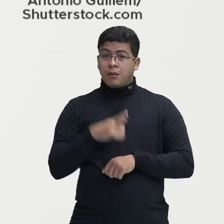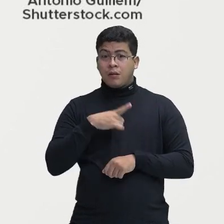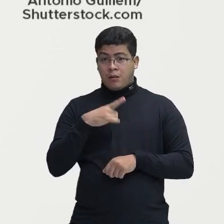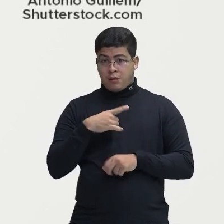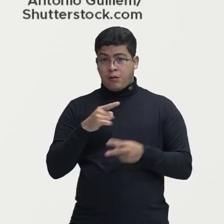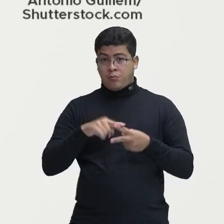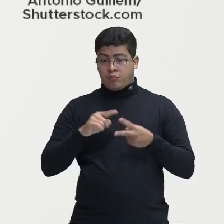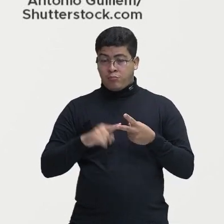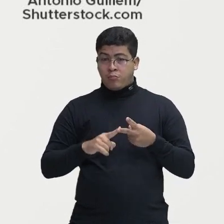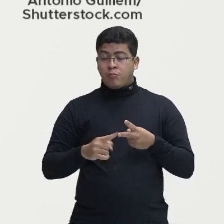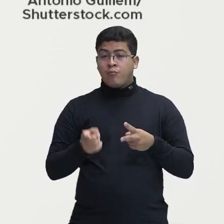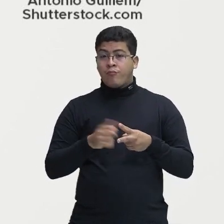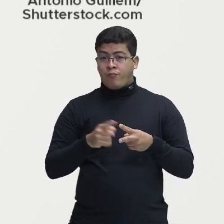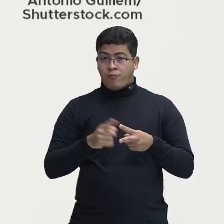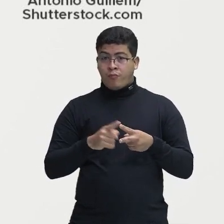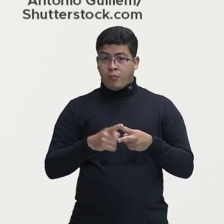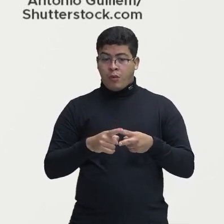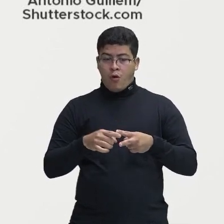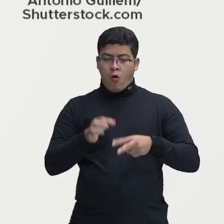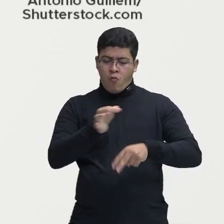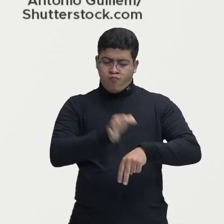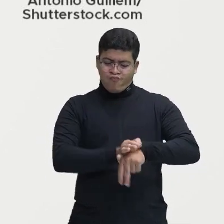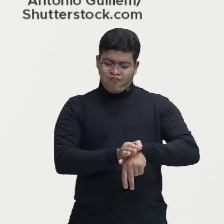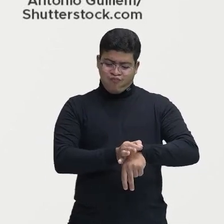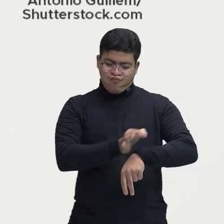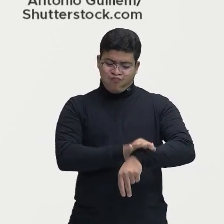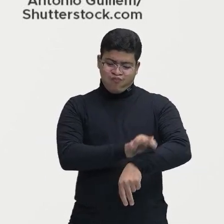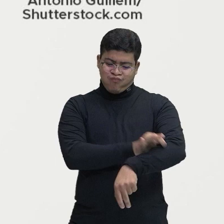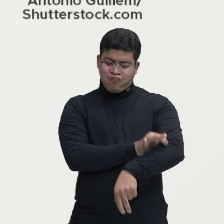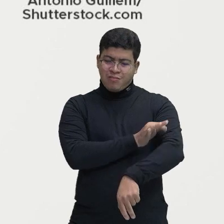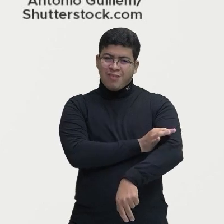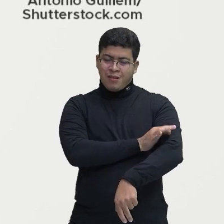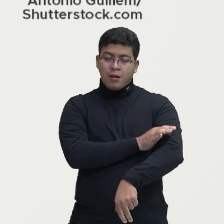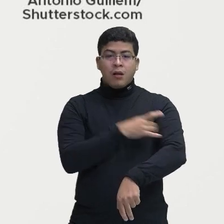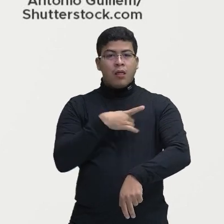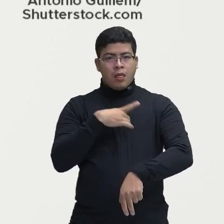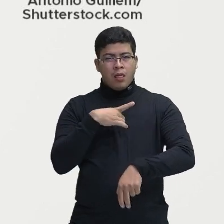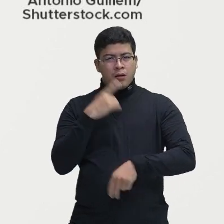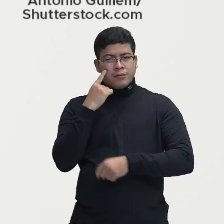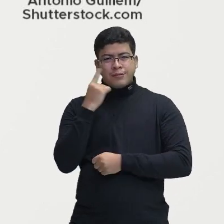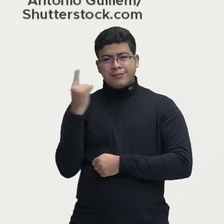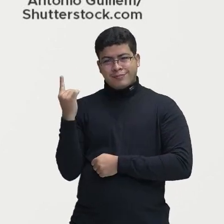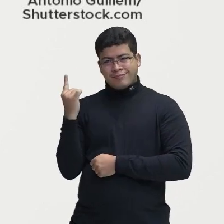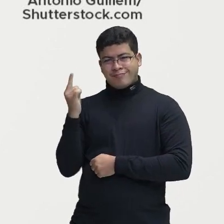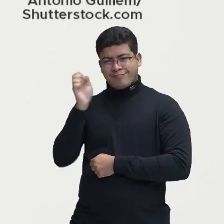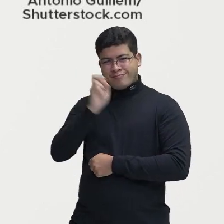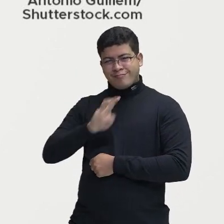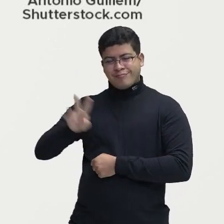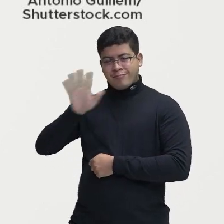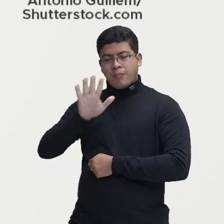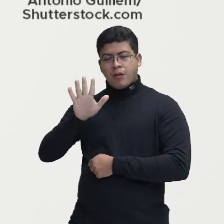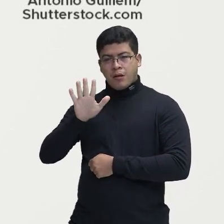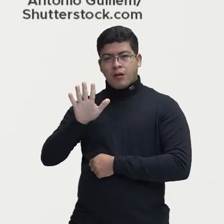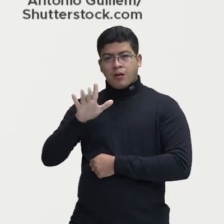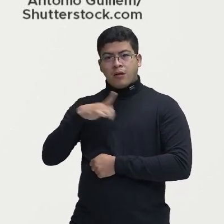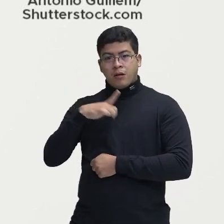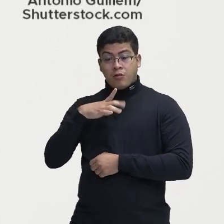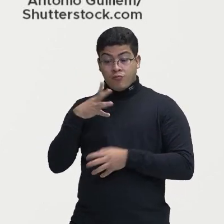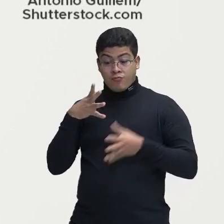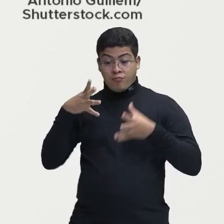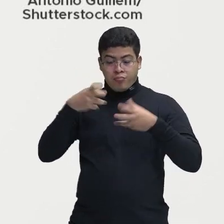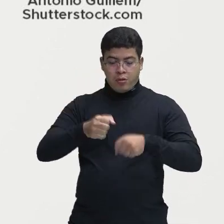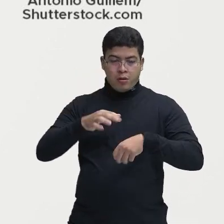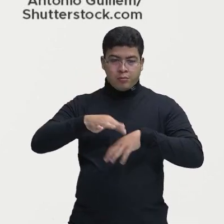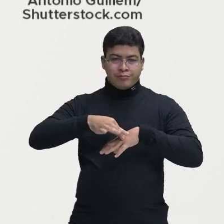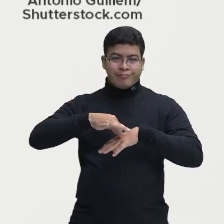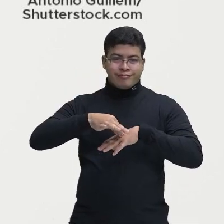A leishmaniose, que é cutânea, que é justamente esse tipo de protozoário que vai atacar ali a